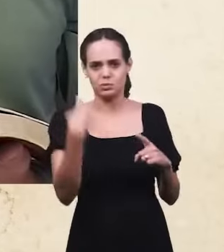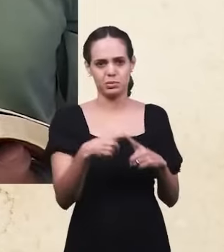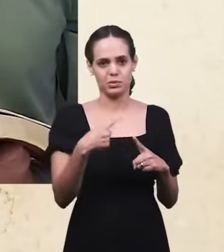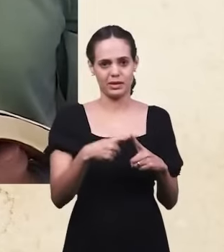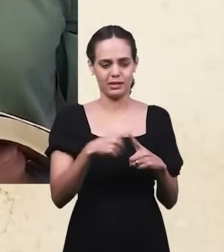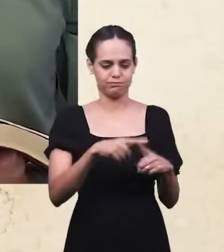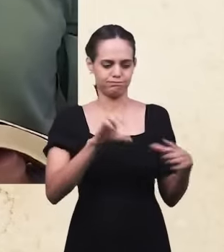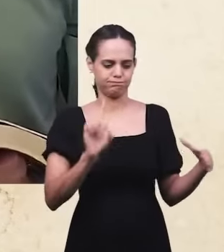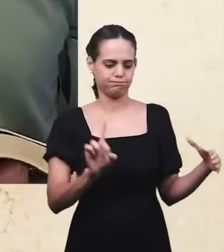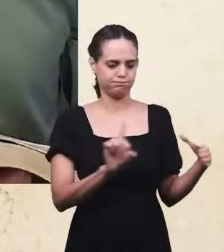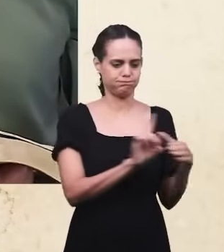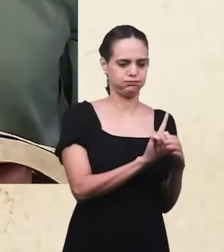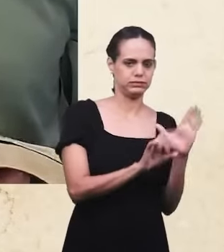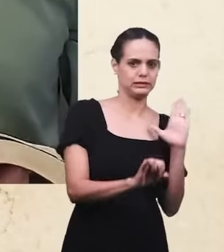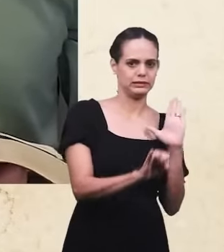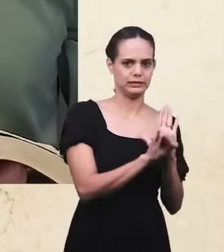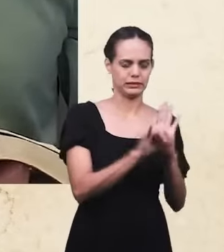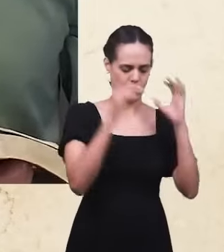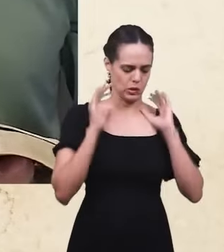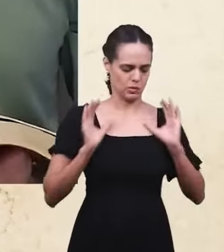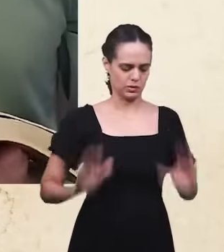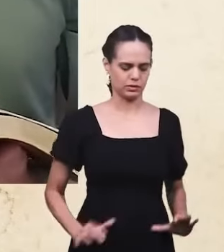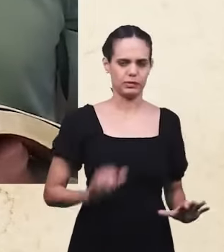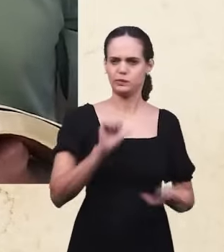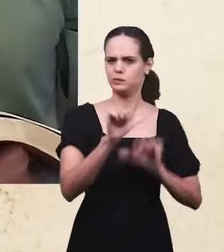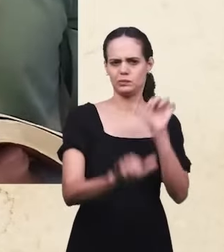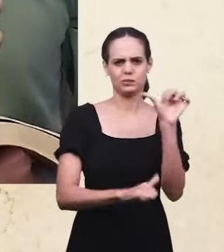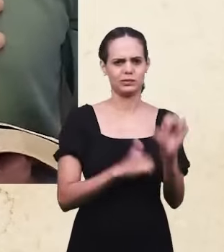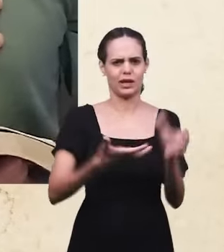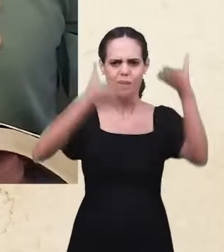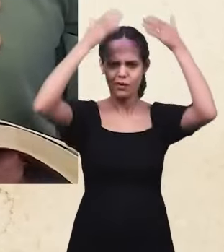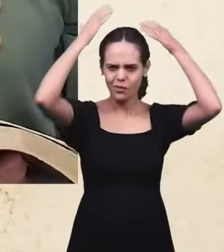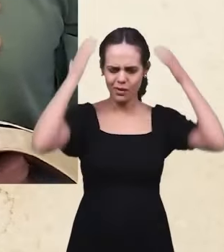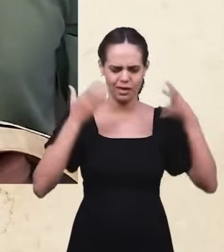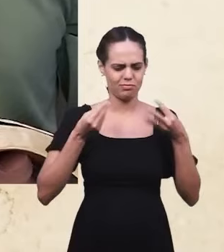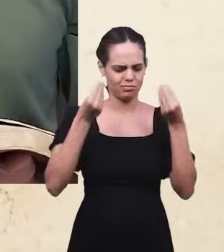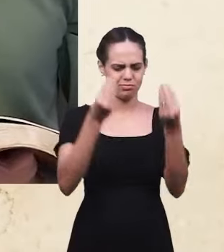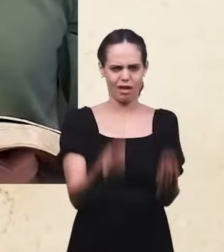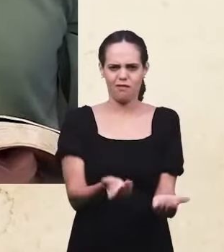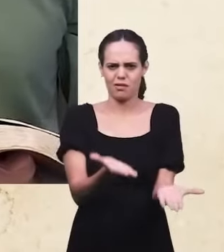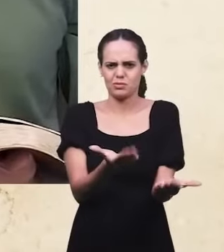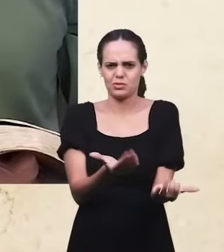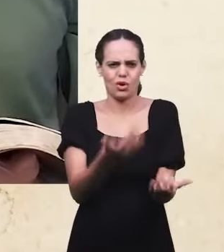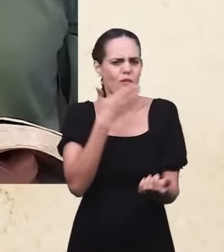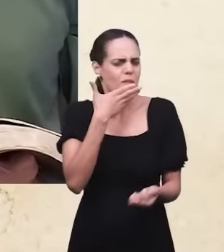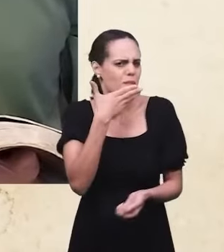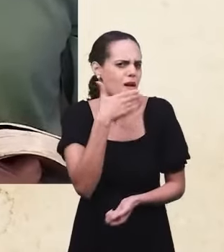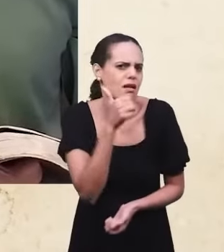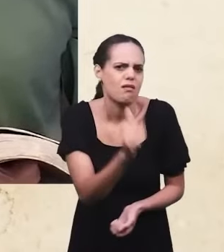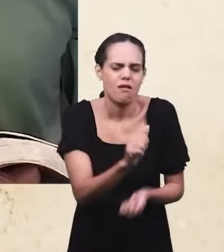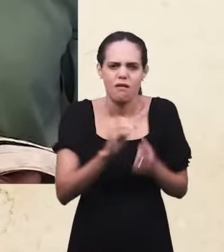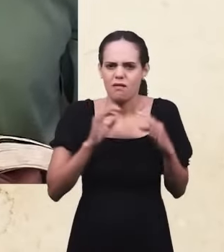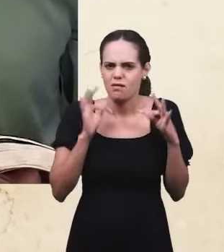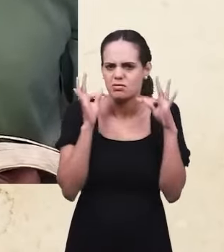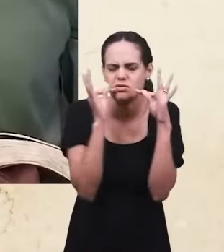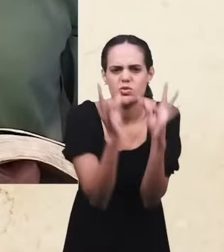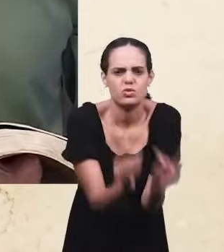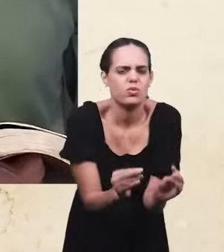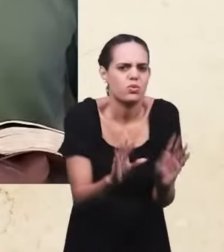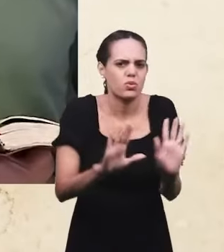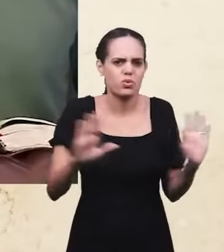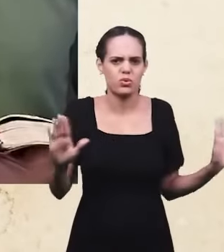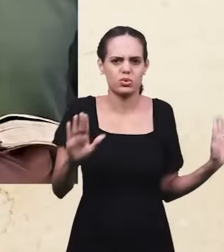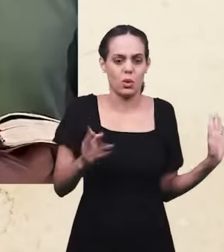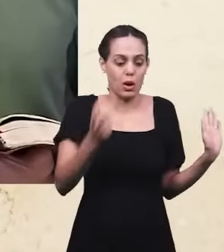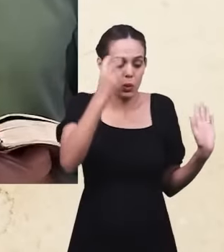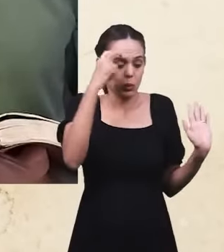que a identidade do povo fosse mudada. Então, o rei da Babilônia lhe ofereceu do bom e do melhor para os jovens ali, para